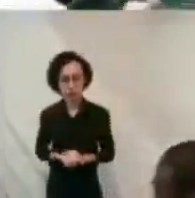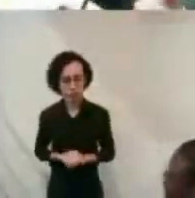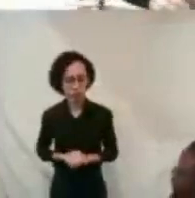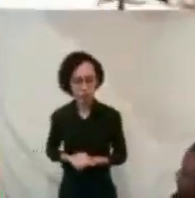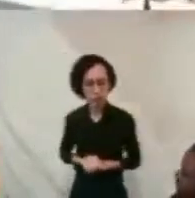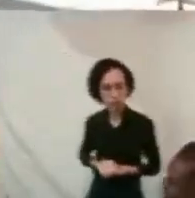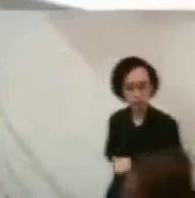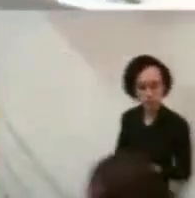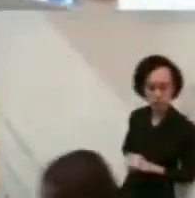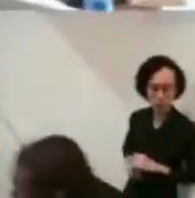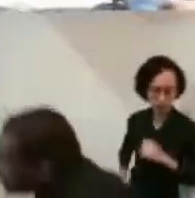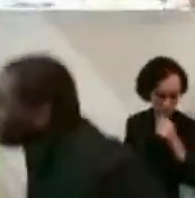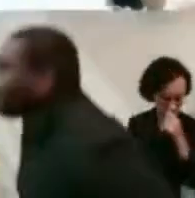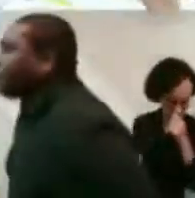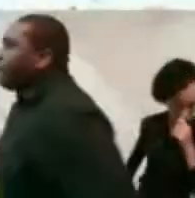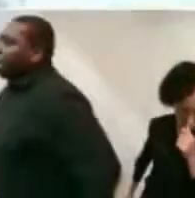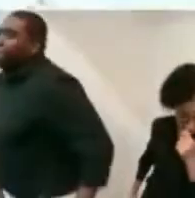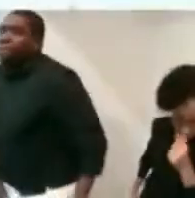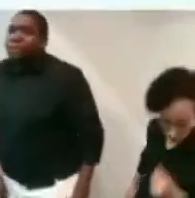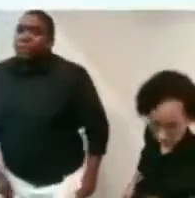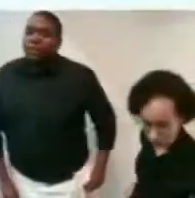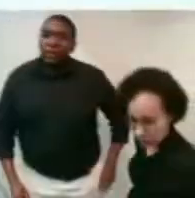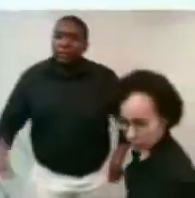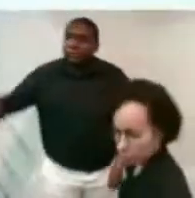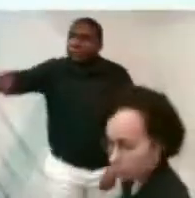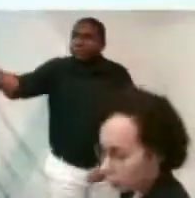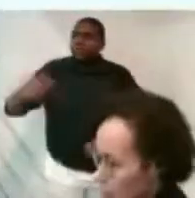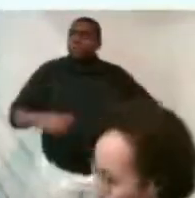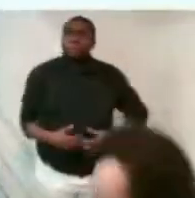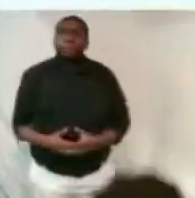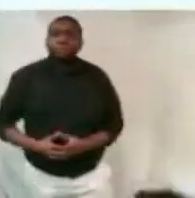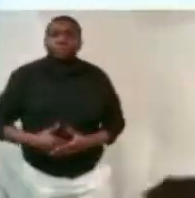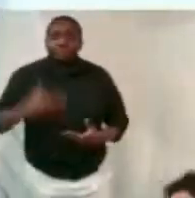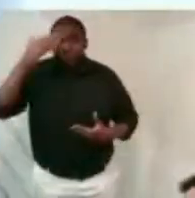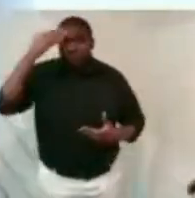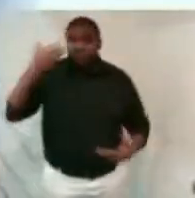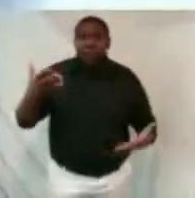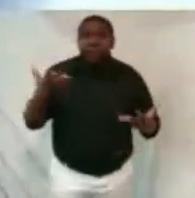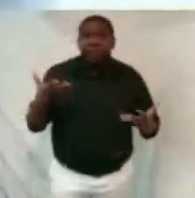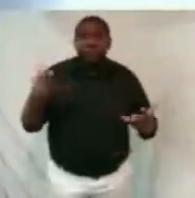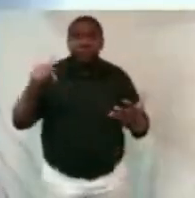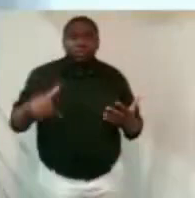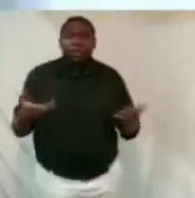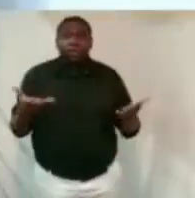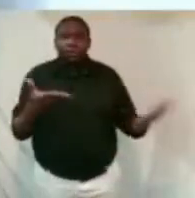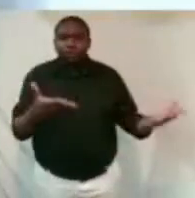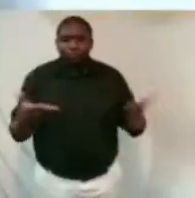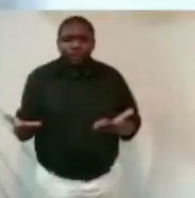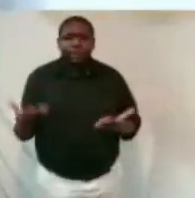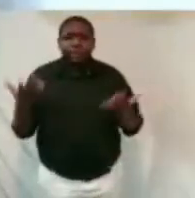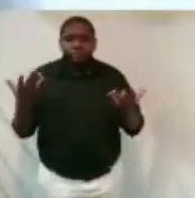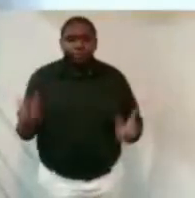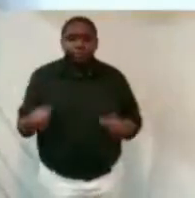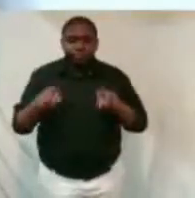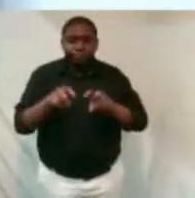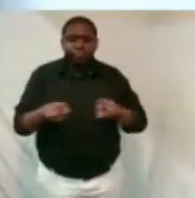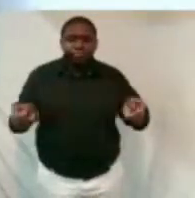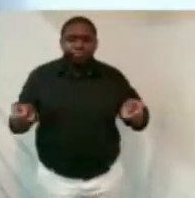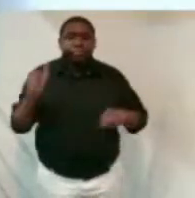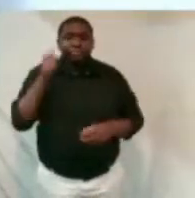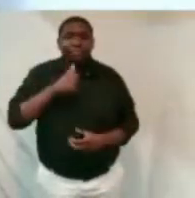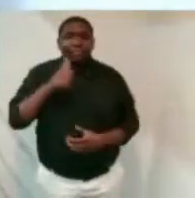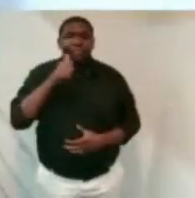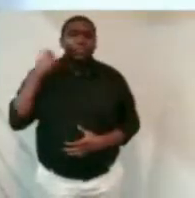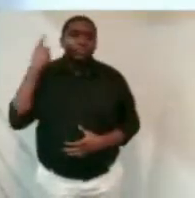Nosso muito obrigado pelas palavras, doutor Pedro Maranhão. Gostaríamos de convidar para compor a mesa a excelentíssima